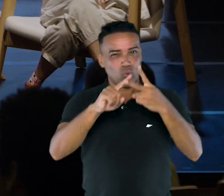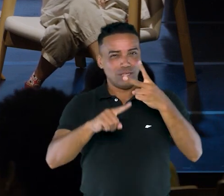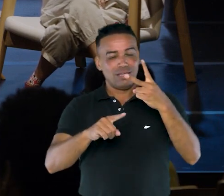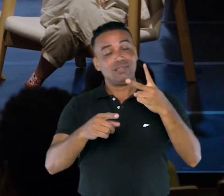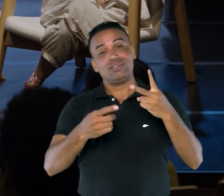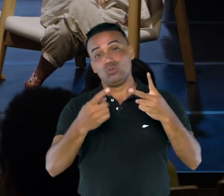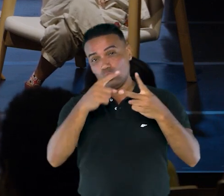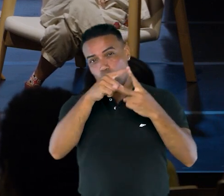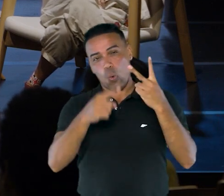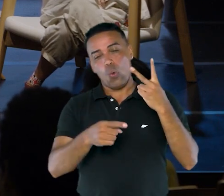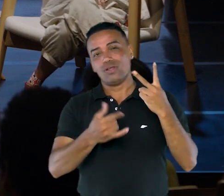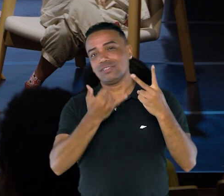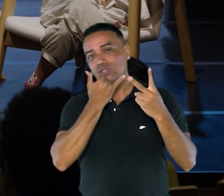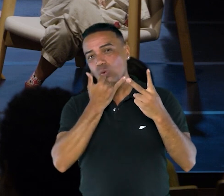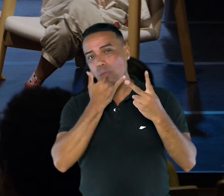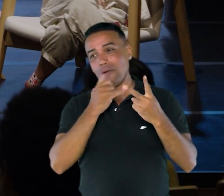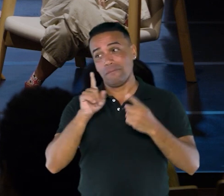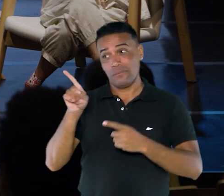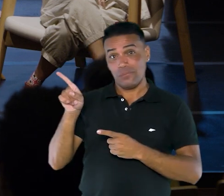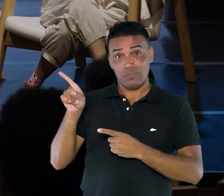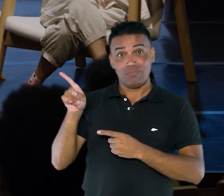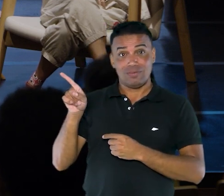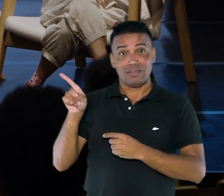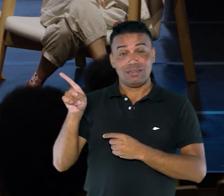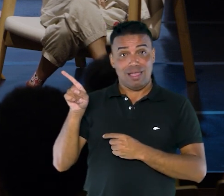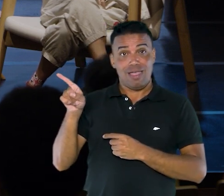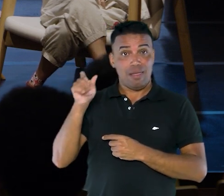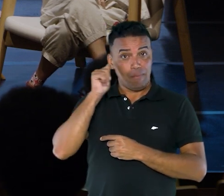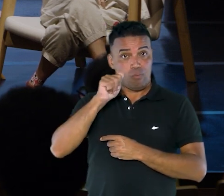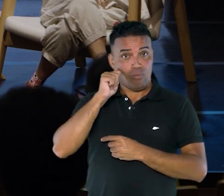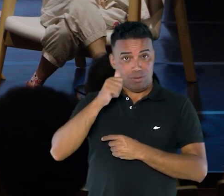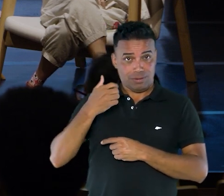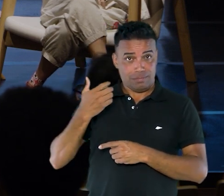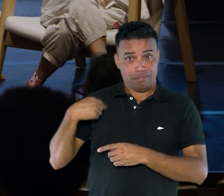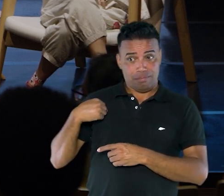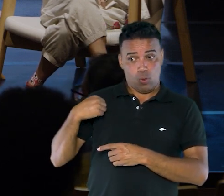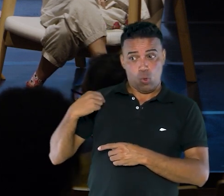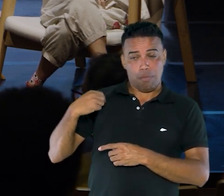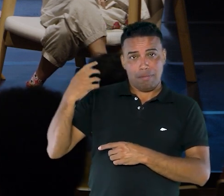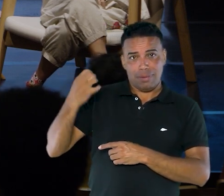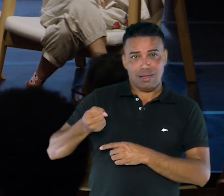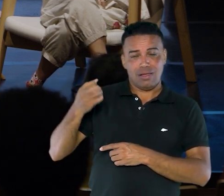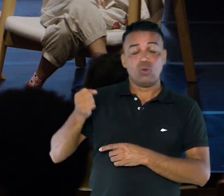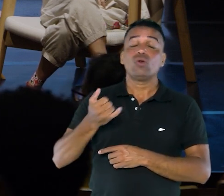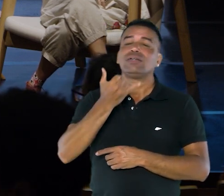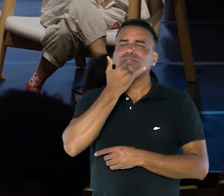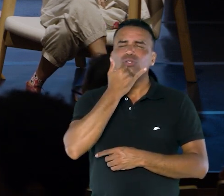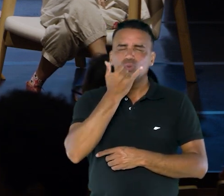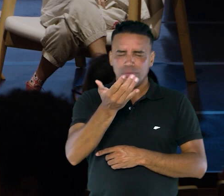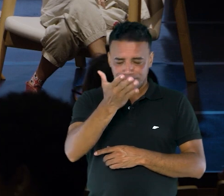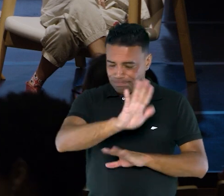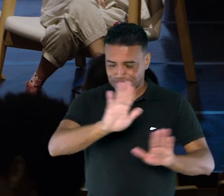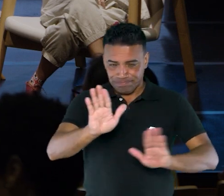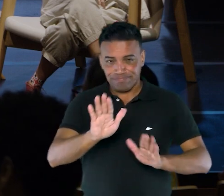2 aqui. Desculpa. Tem uma aqui, não é? Ela aqui de branco. Ah, você... Ah, tá,